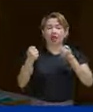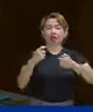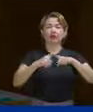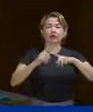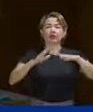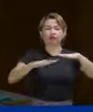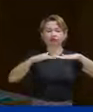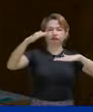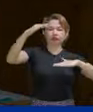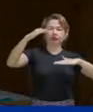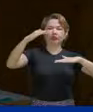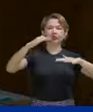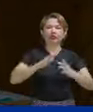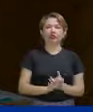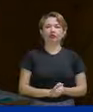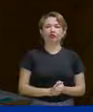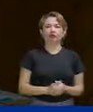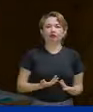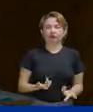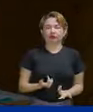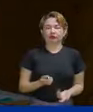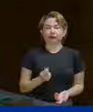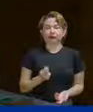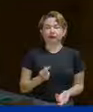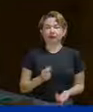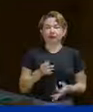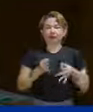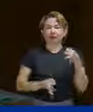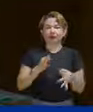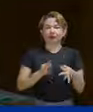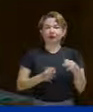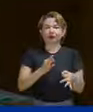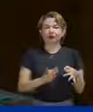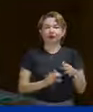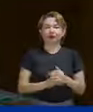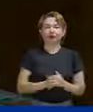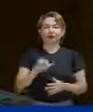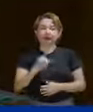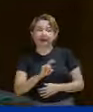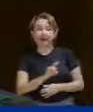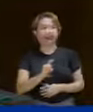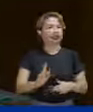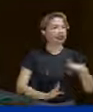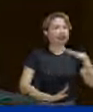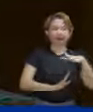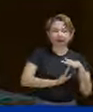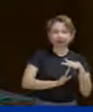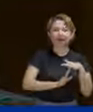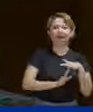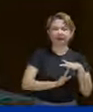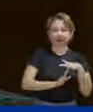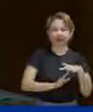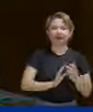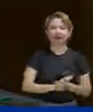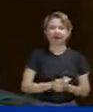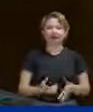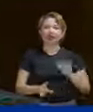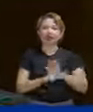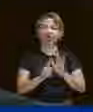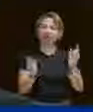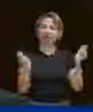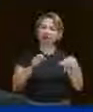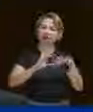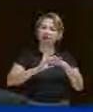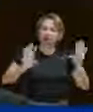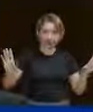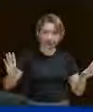está extrapolando valores que a Justiça estipulou. Se a Justiça não estipula valores, nós não podemos fazer. Se a lei